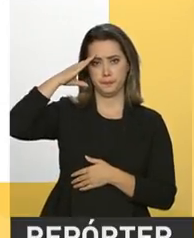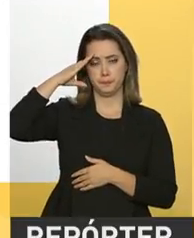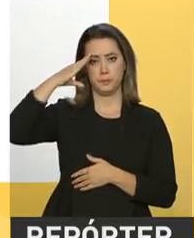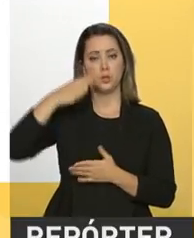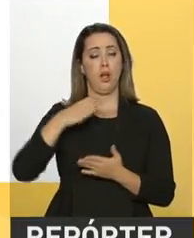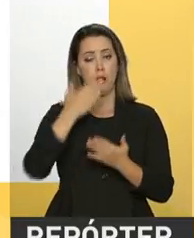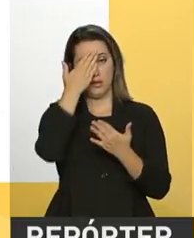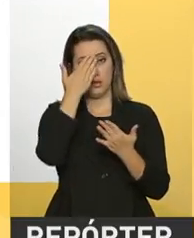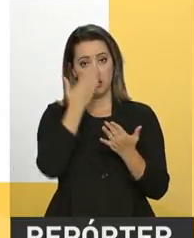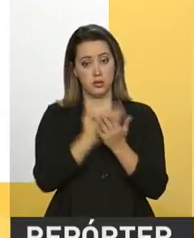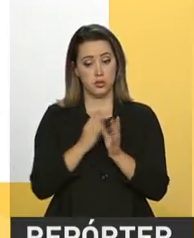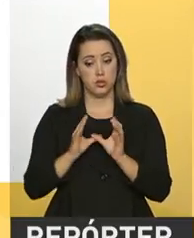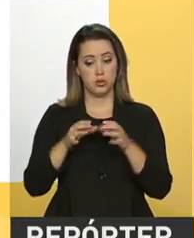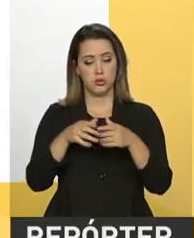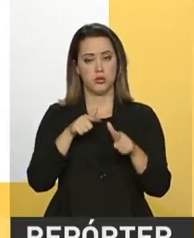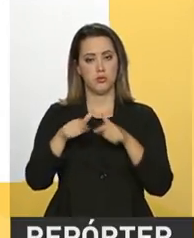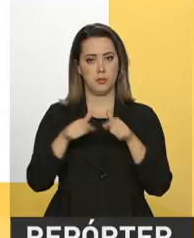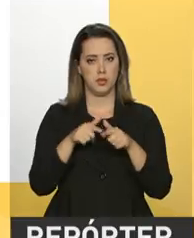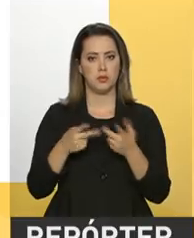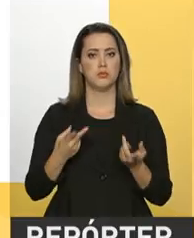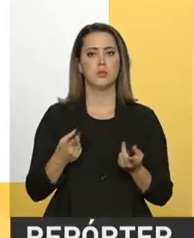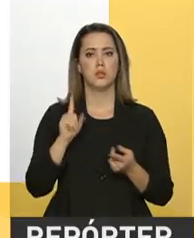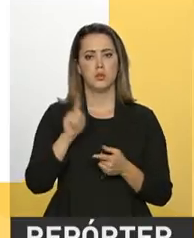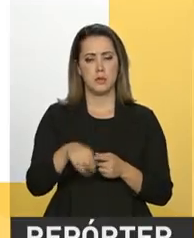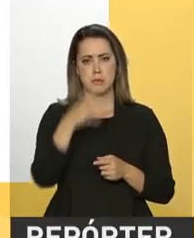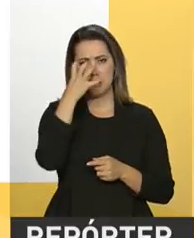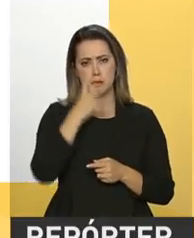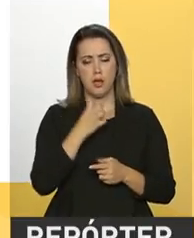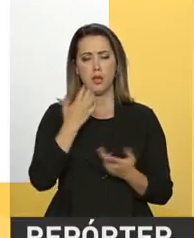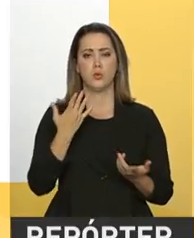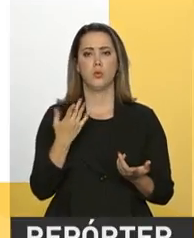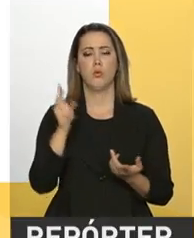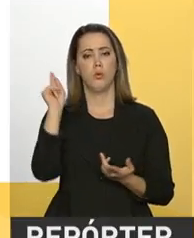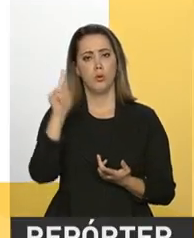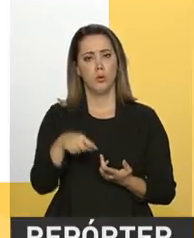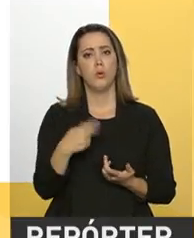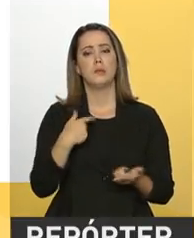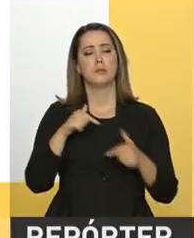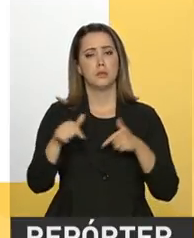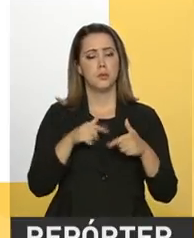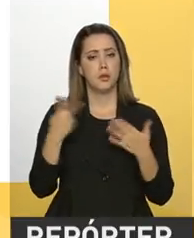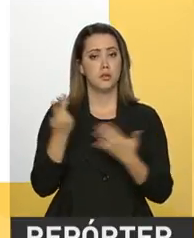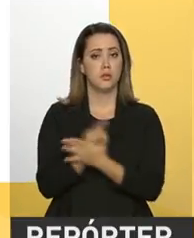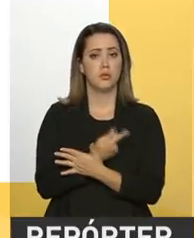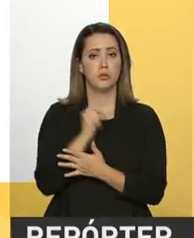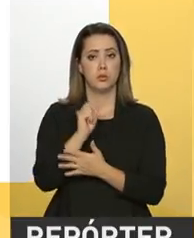que contar de trabalho é um trabalho sério é um trabalho